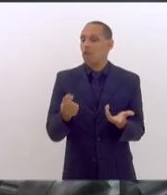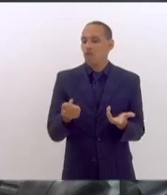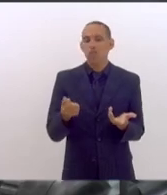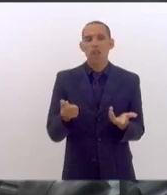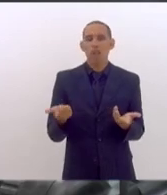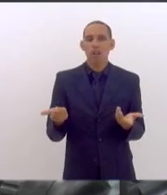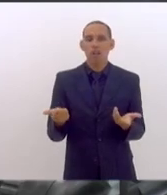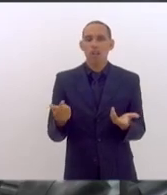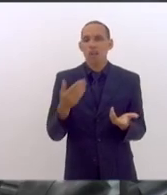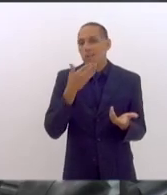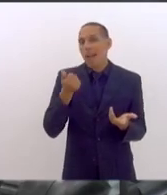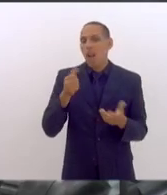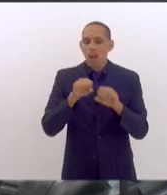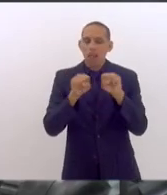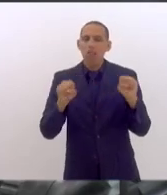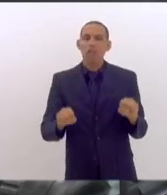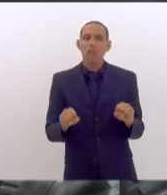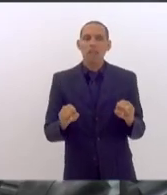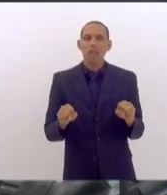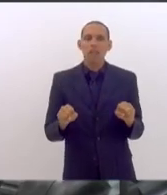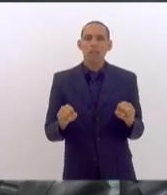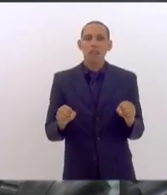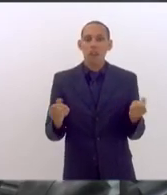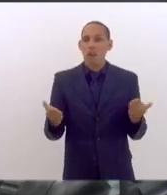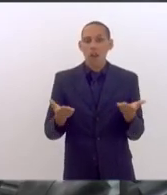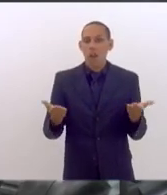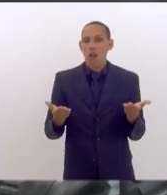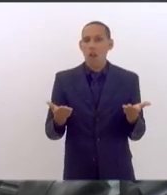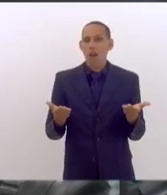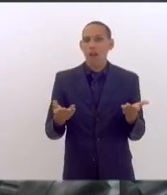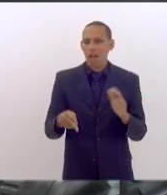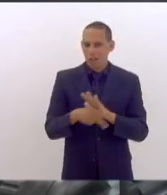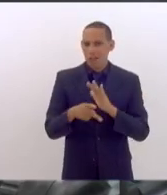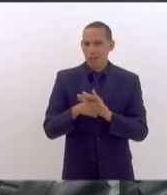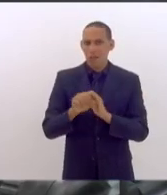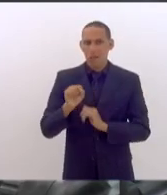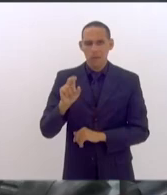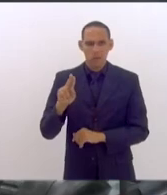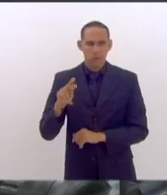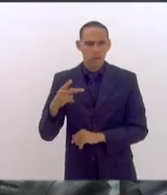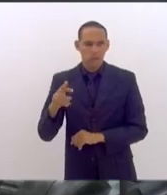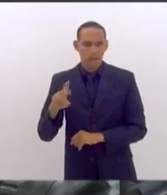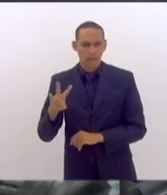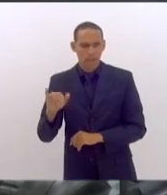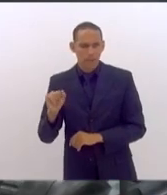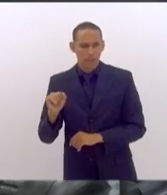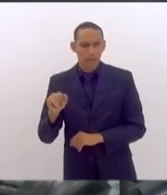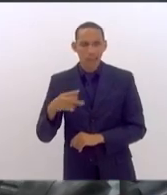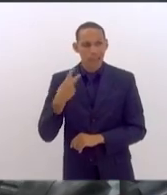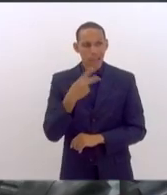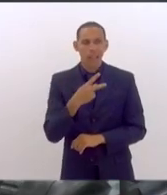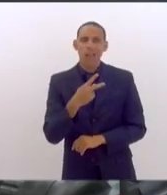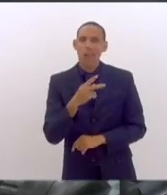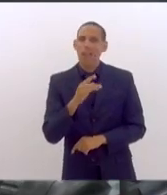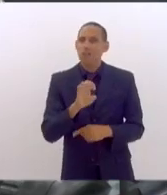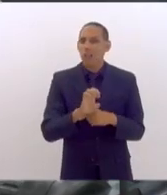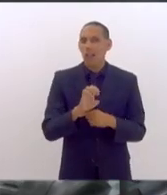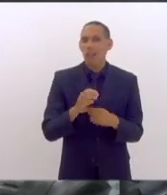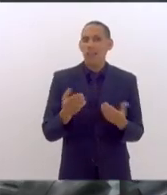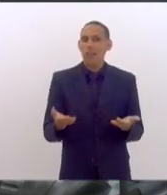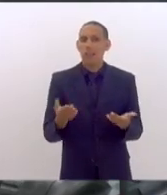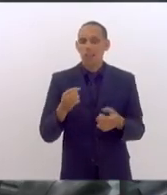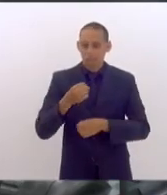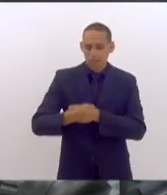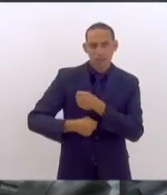dinheiro para melhoria do sistema de hoje não tá vindo da SuperVia tá vindo do Estado então né gente